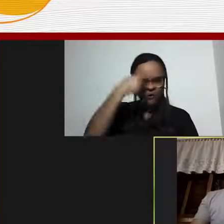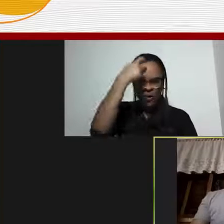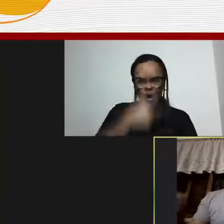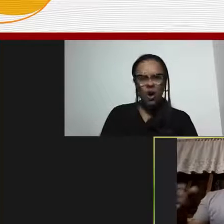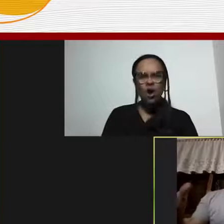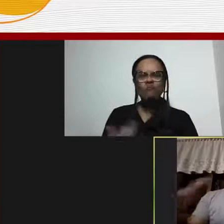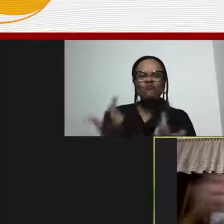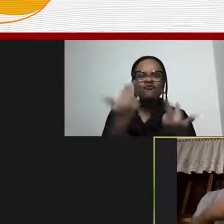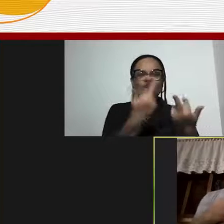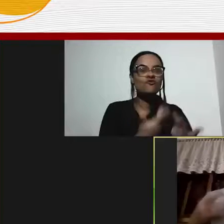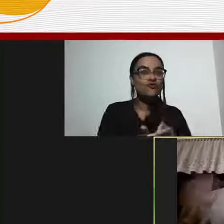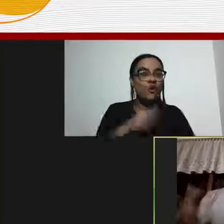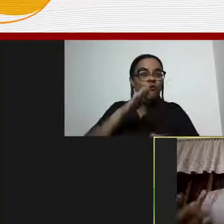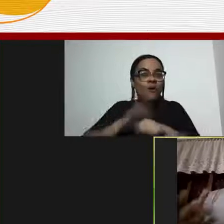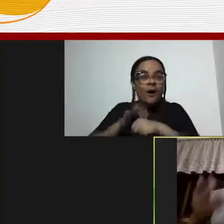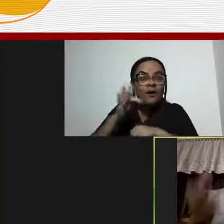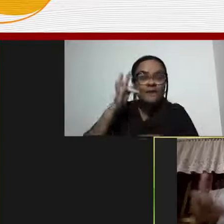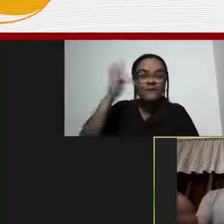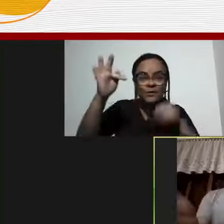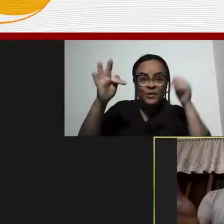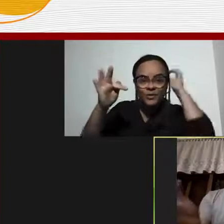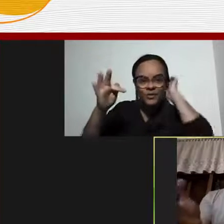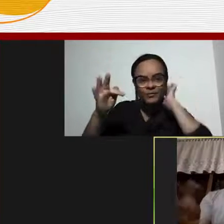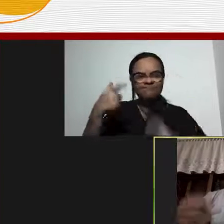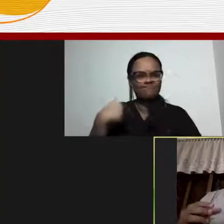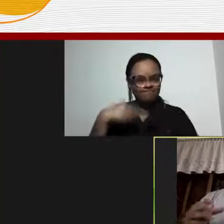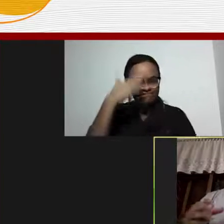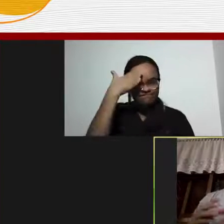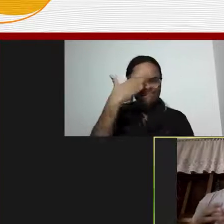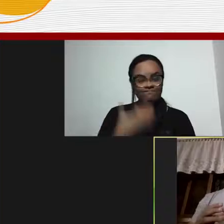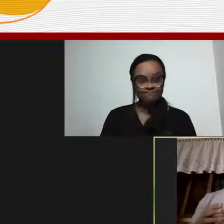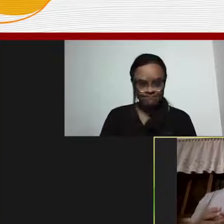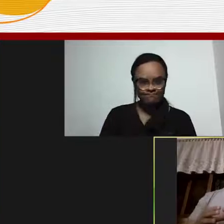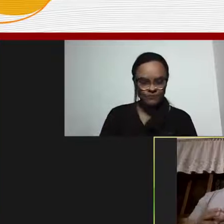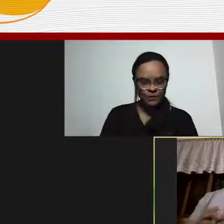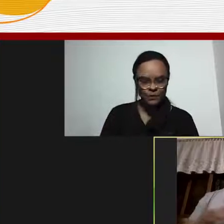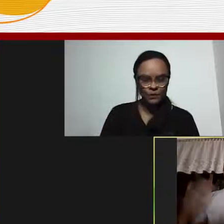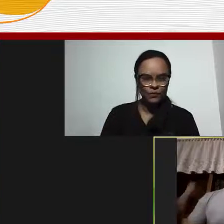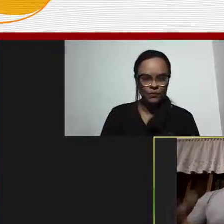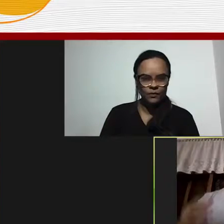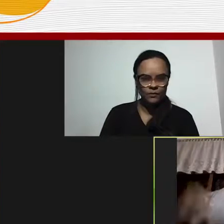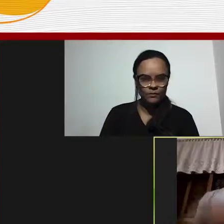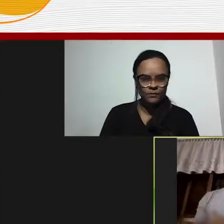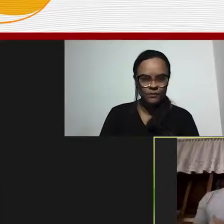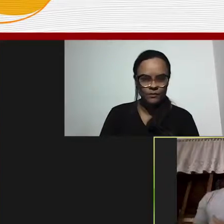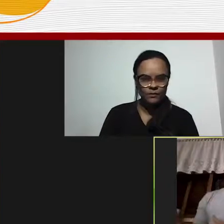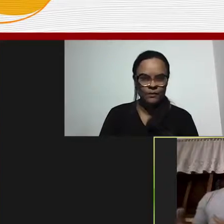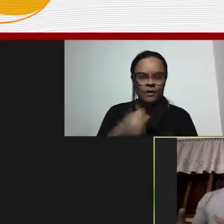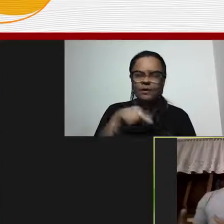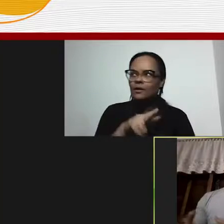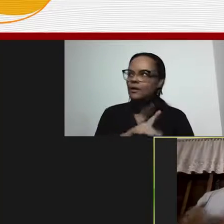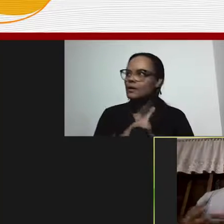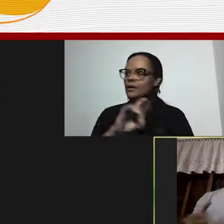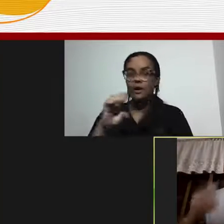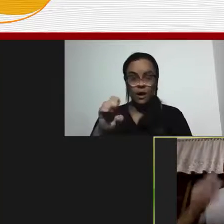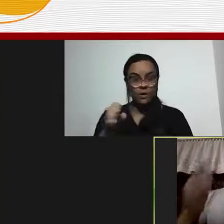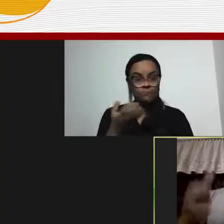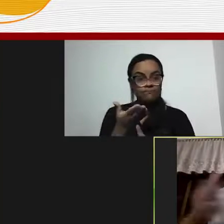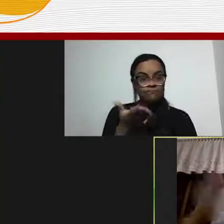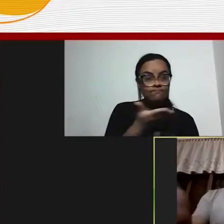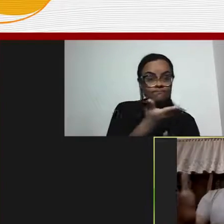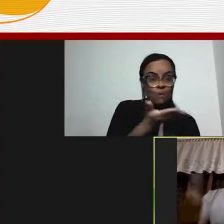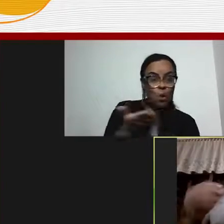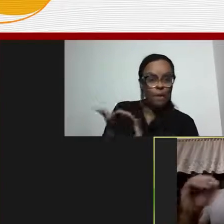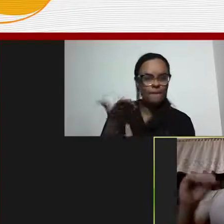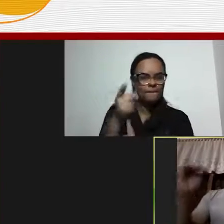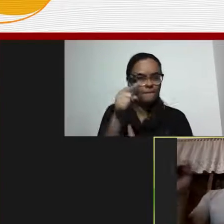mesmo. Né? Então, é legal, e eu acredito, Pedrão, né, já, o André está aqui como mediador, mas eu já